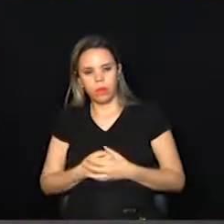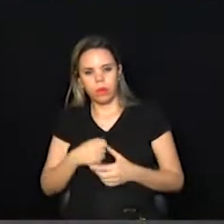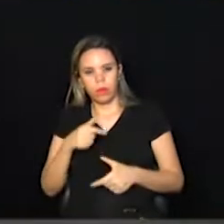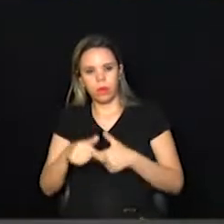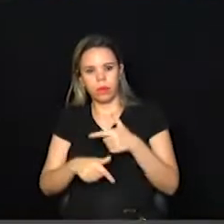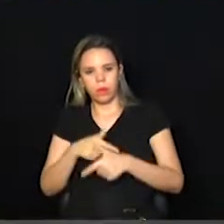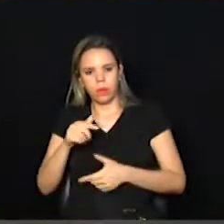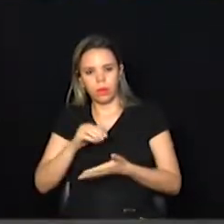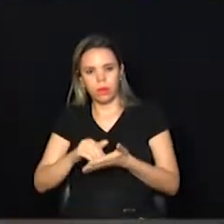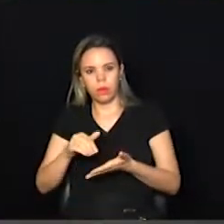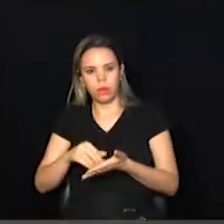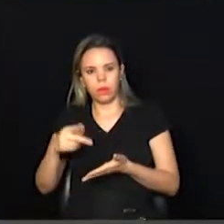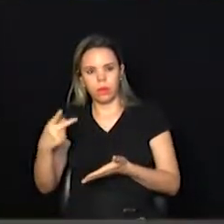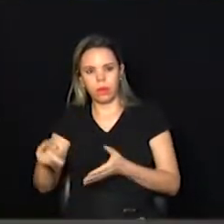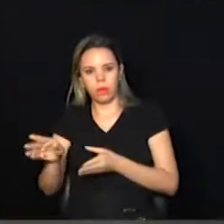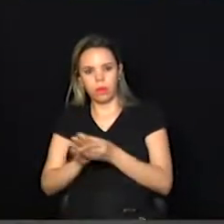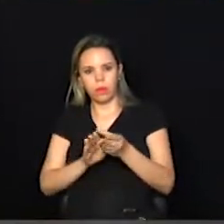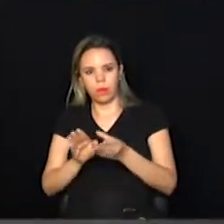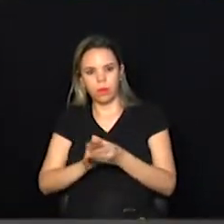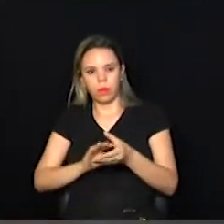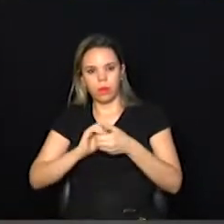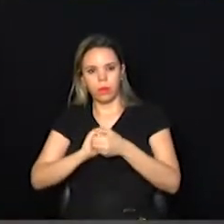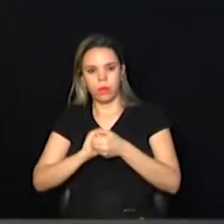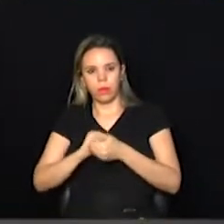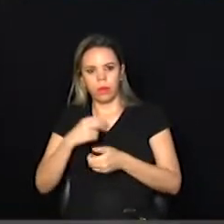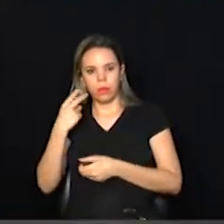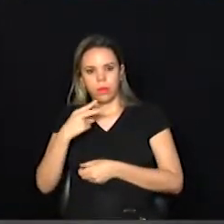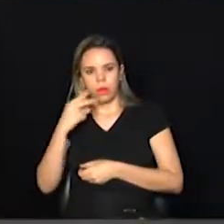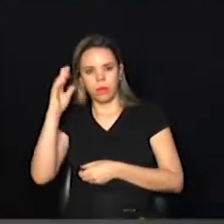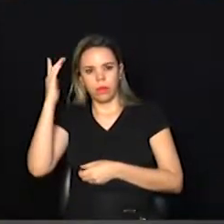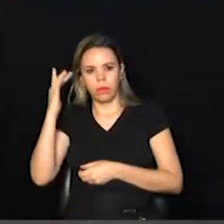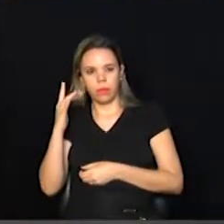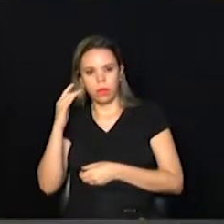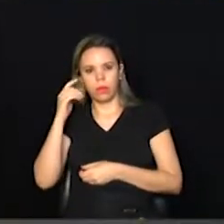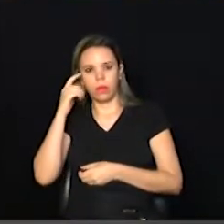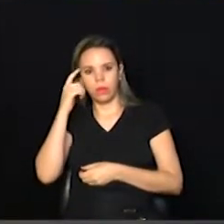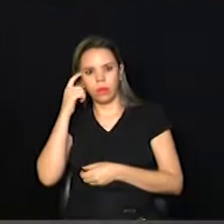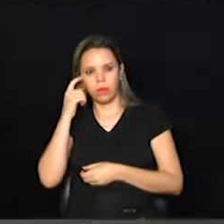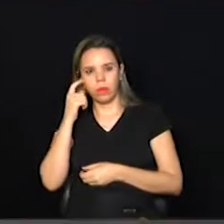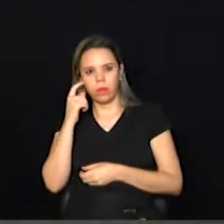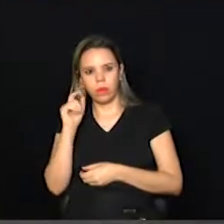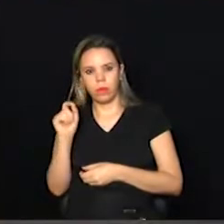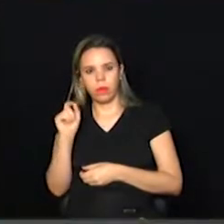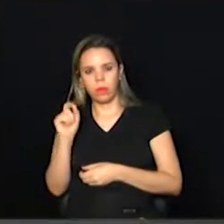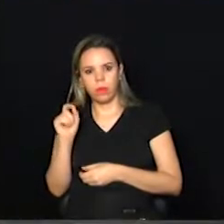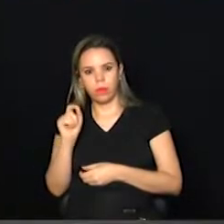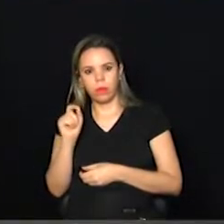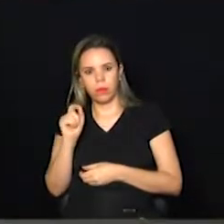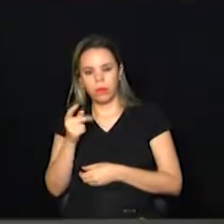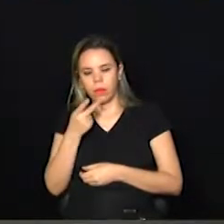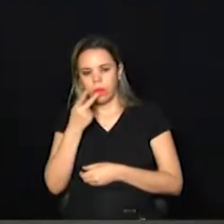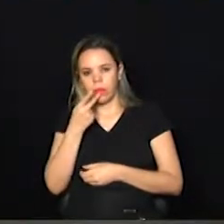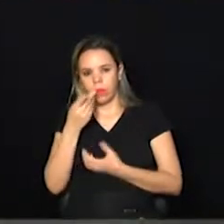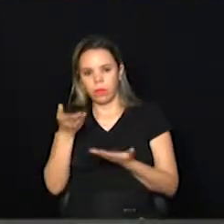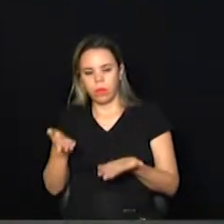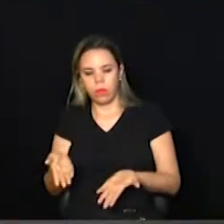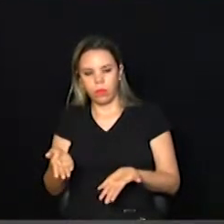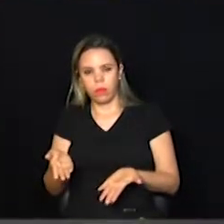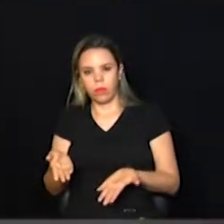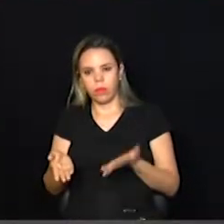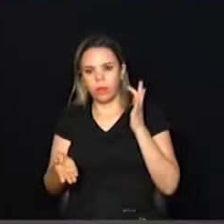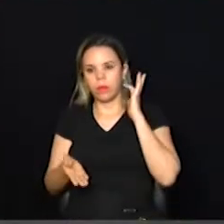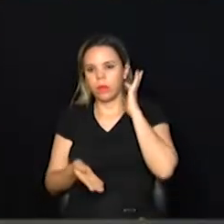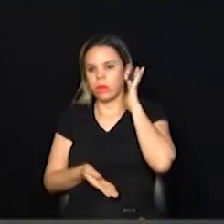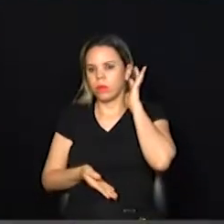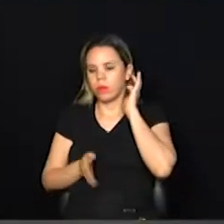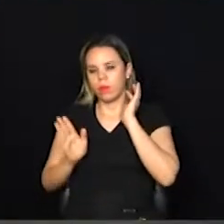nas secretarias, nos conselhos, cumprimentando também a vereadora Guida, que falou aqui